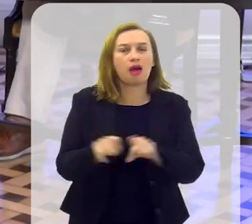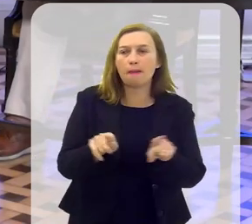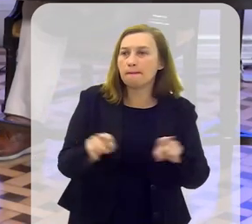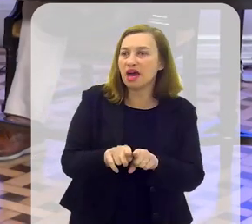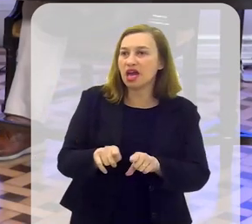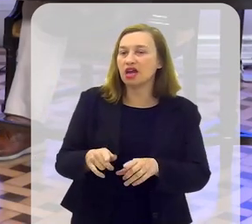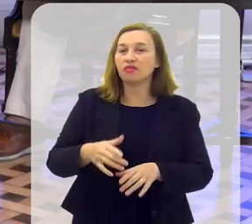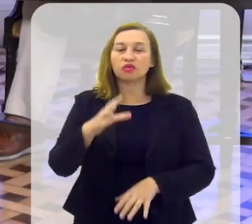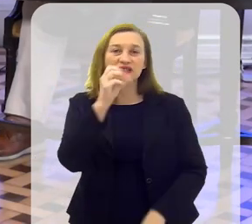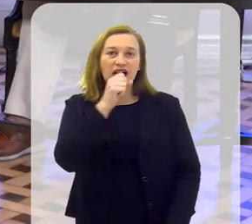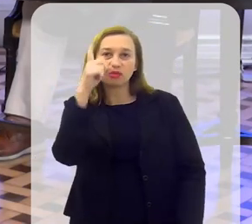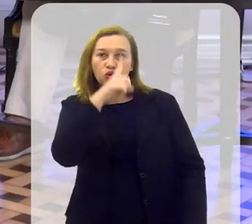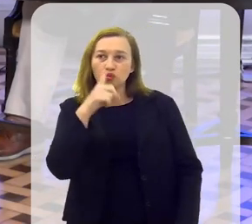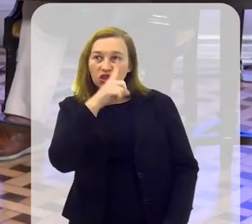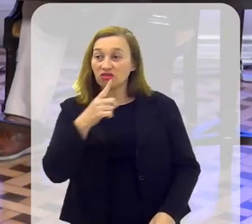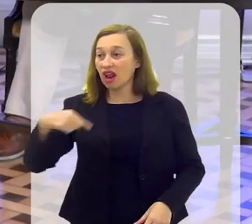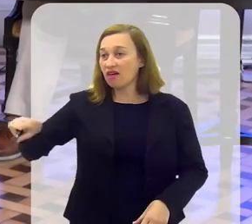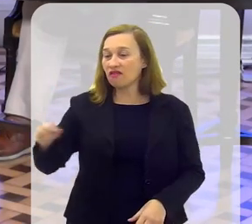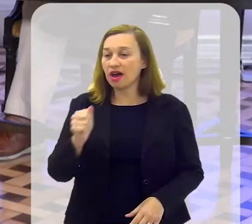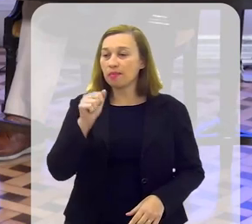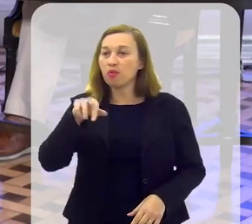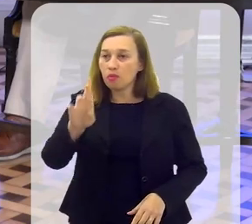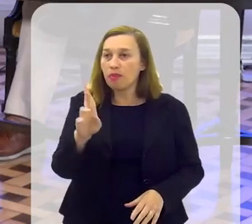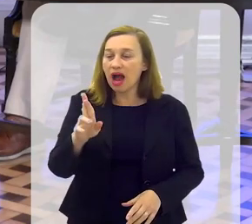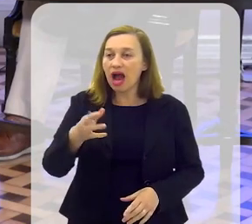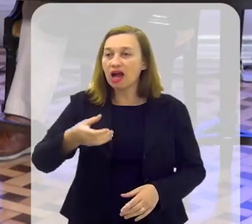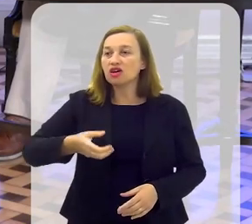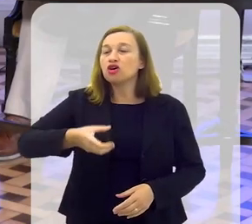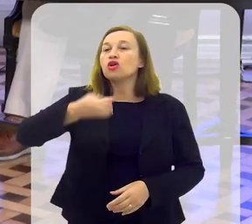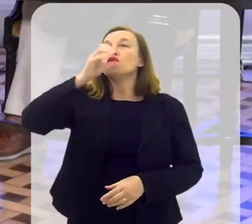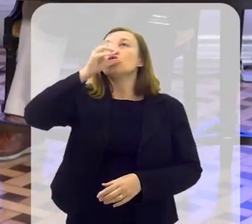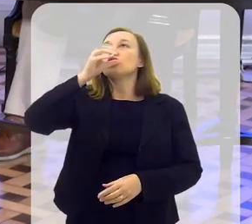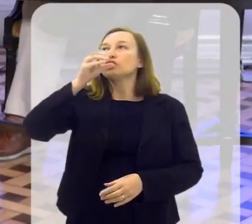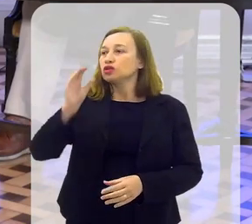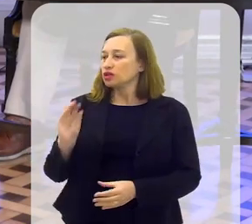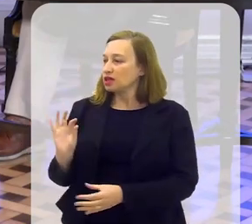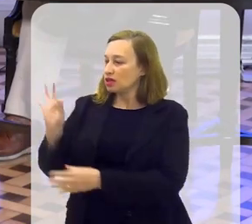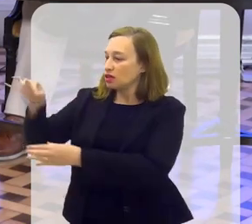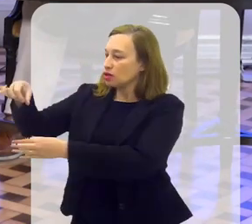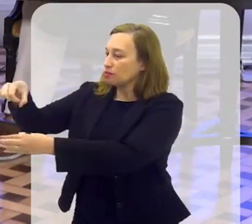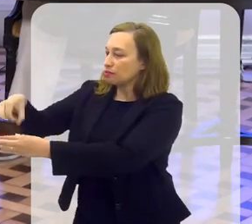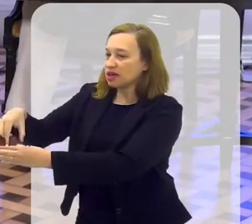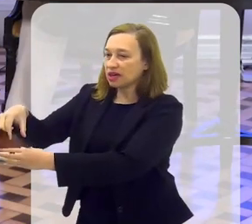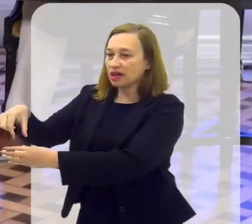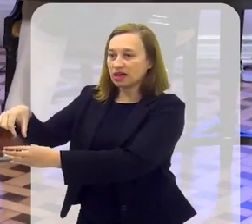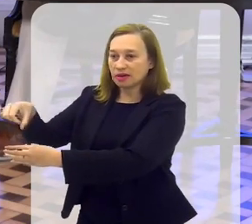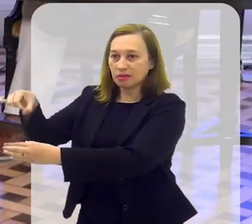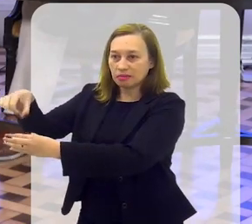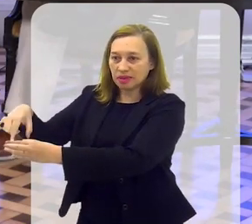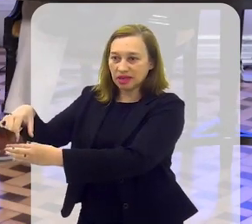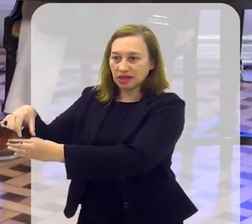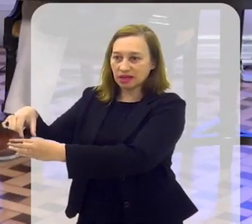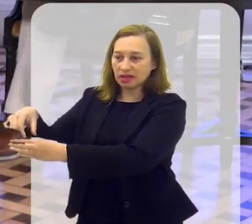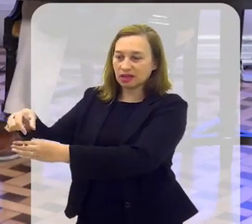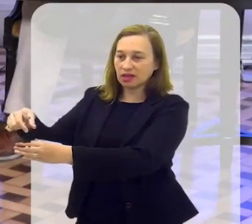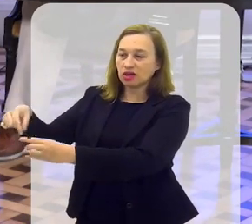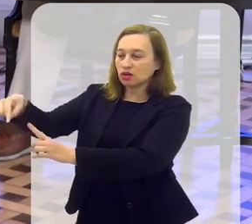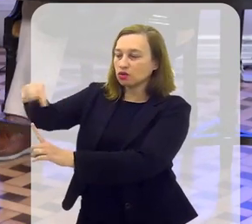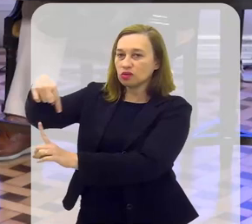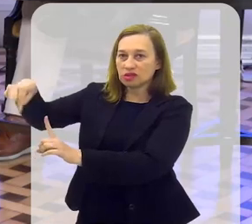ela para ali no barzinho manda para o santo e fala essa é minha mas aí não né